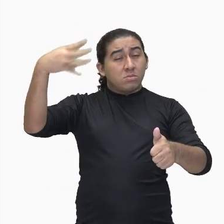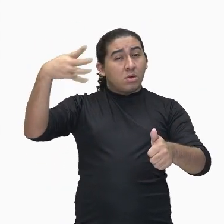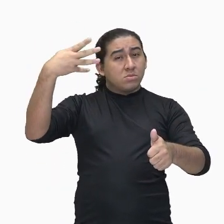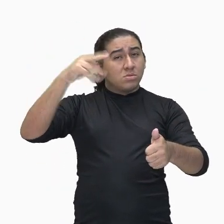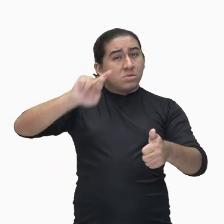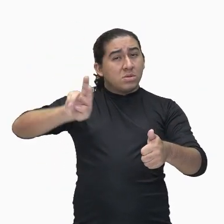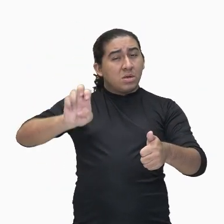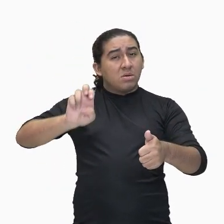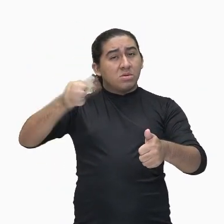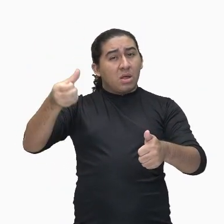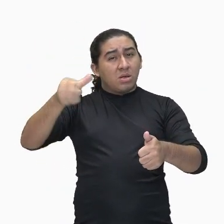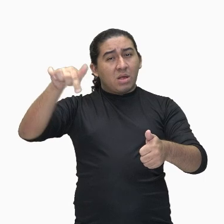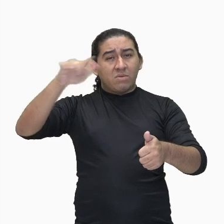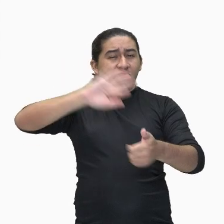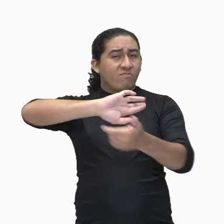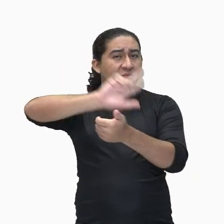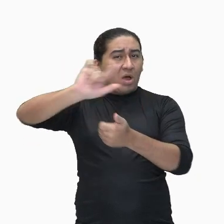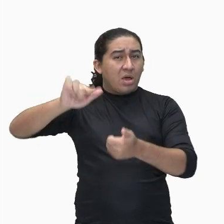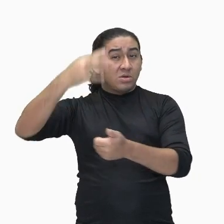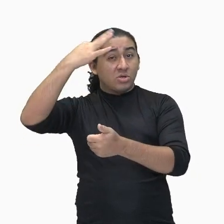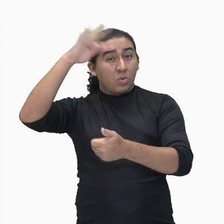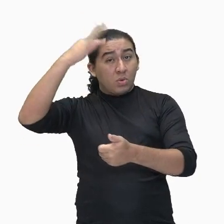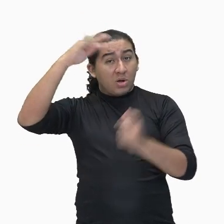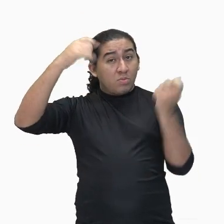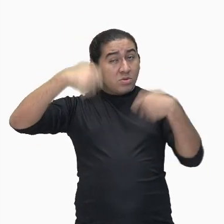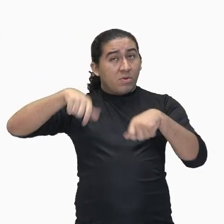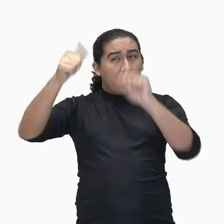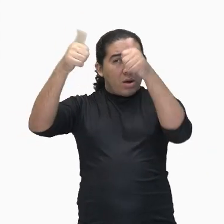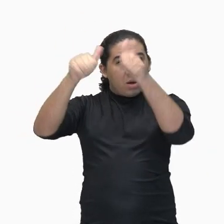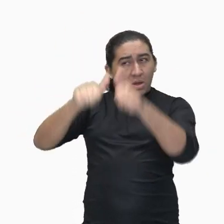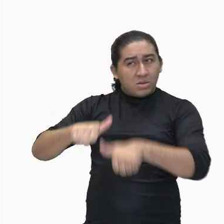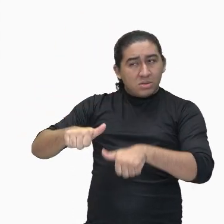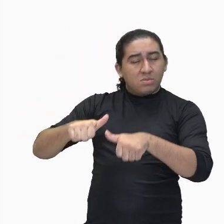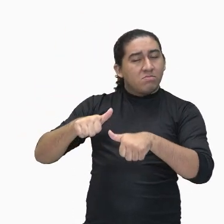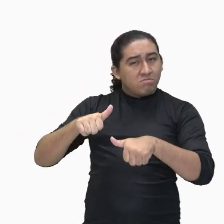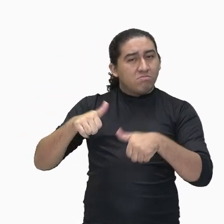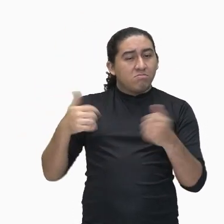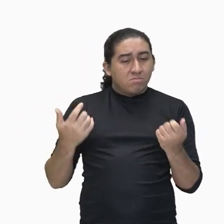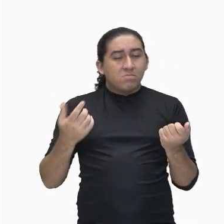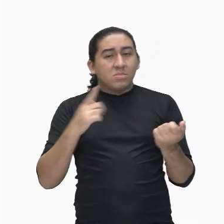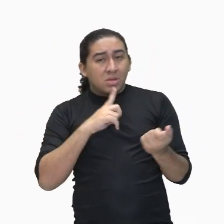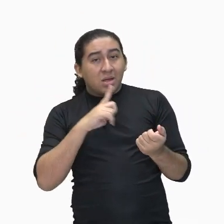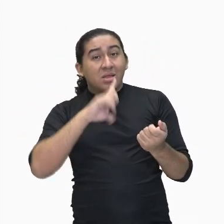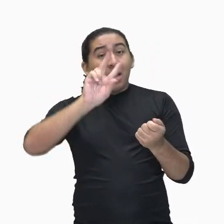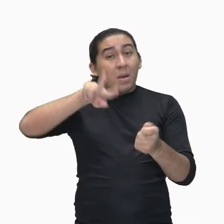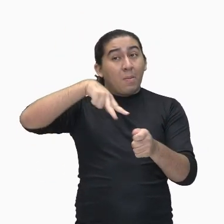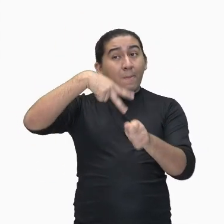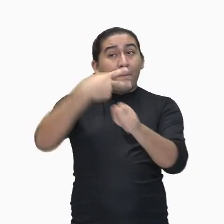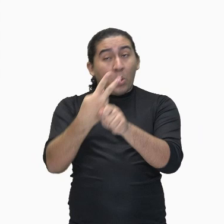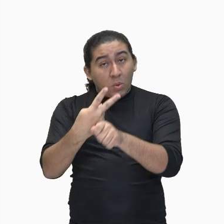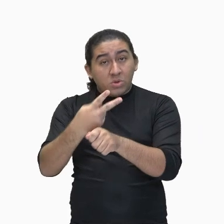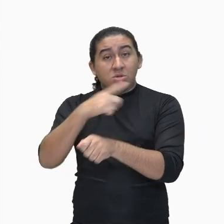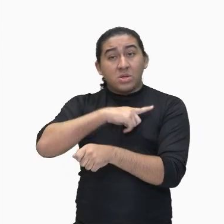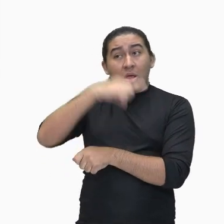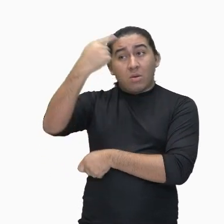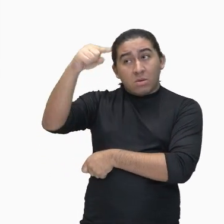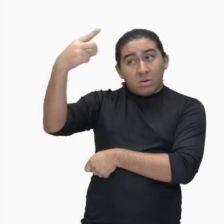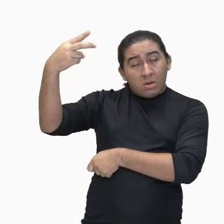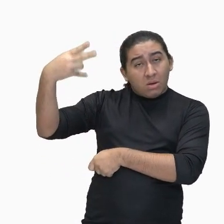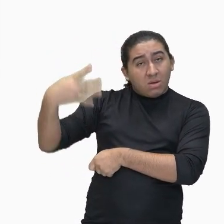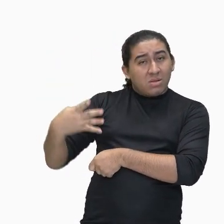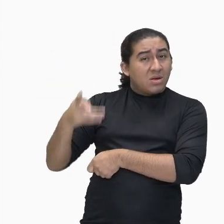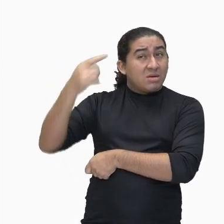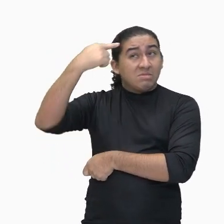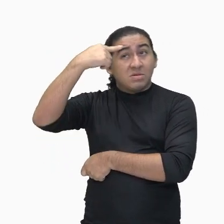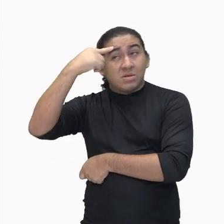para que sejam analisadas. Para que, a partir dessas proposições, dessas